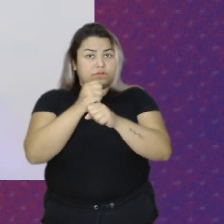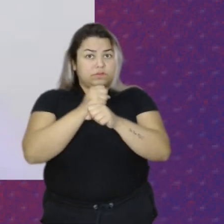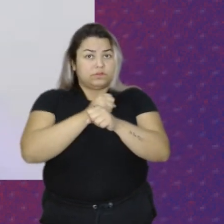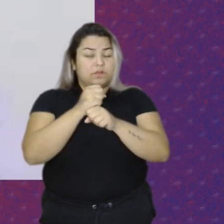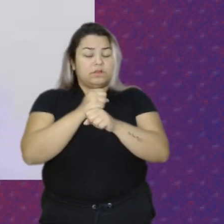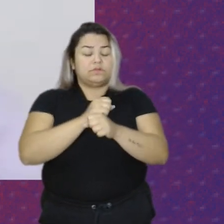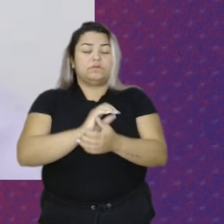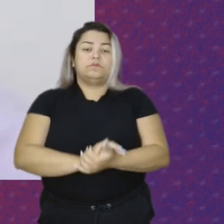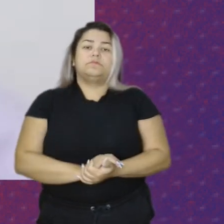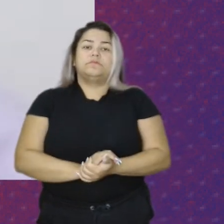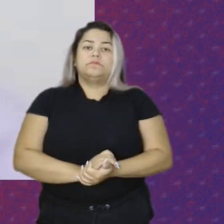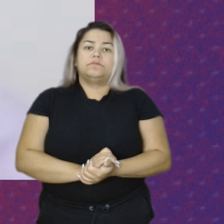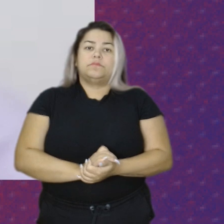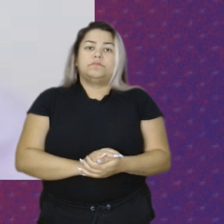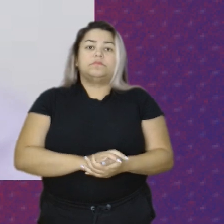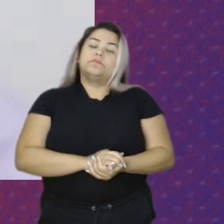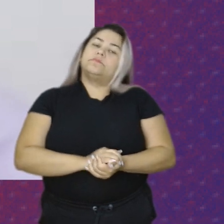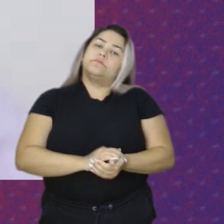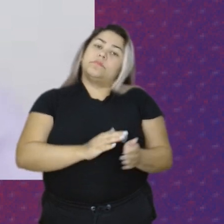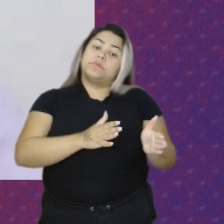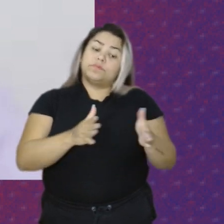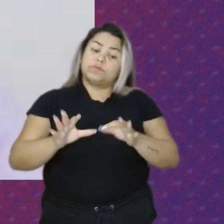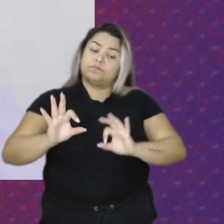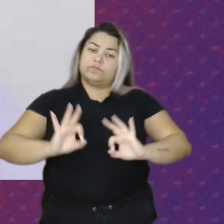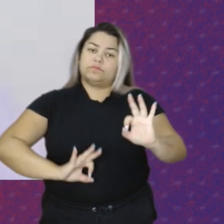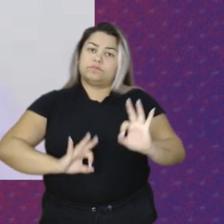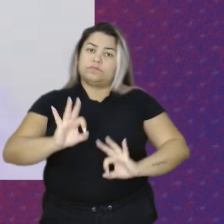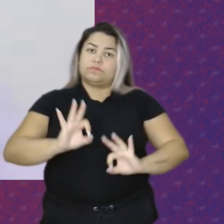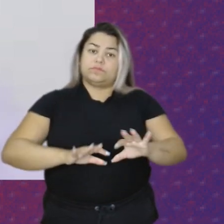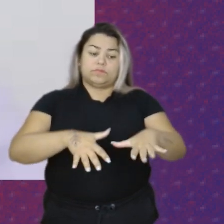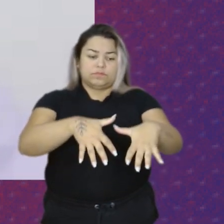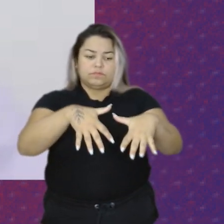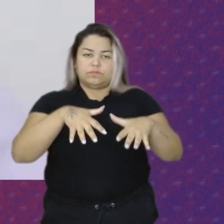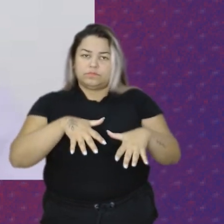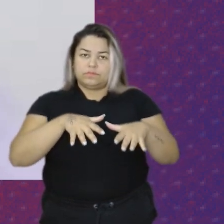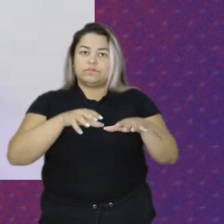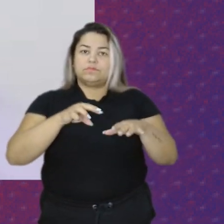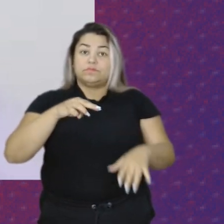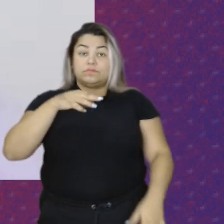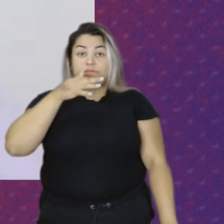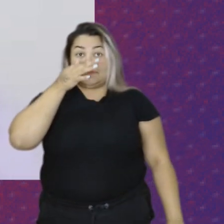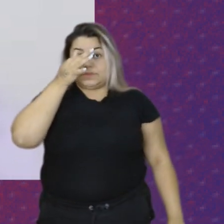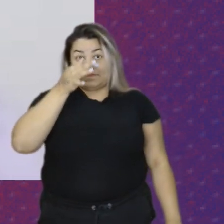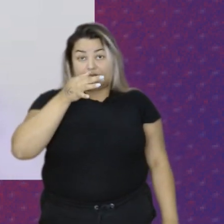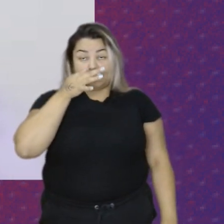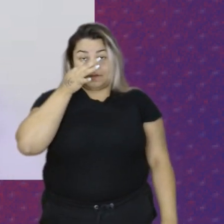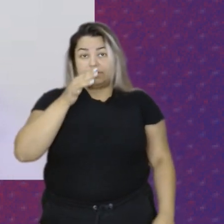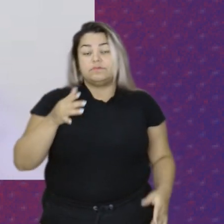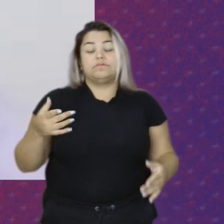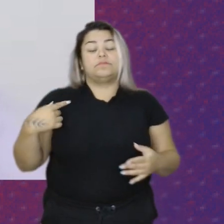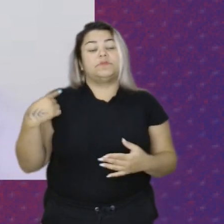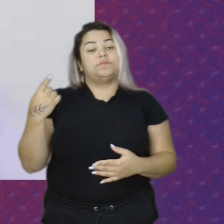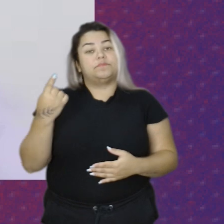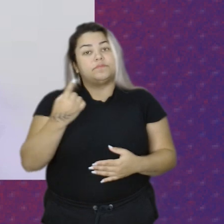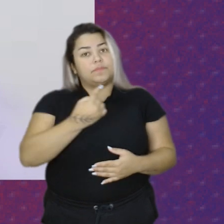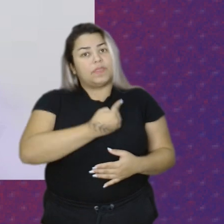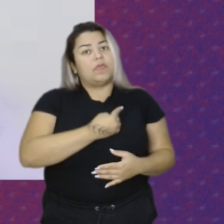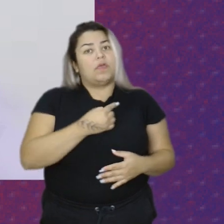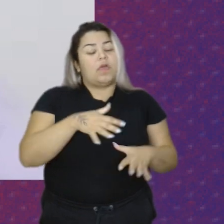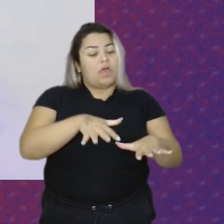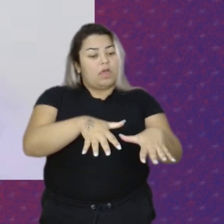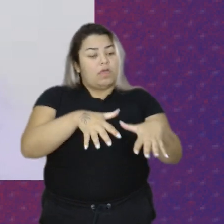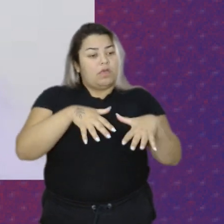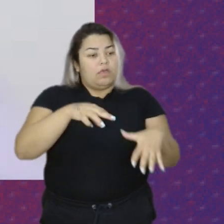menos, no processo preparatório da Marcha das Margaridas. Então, para nós, a Marcha